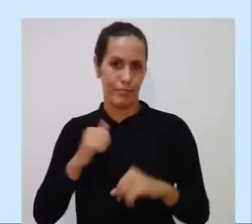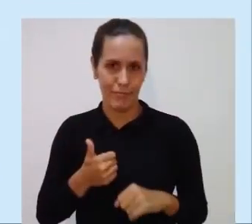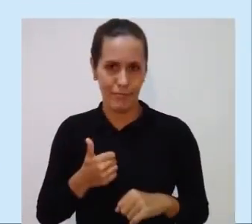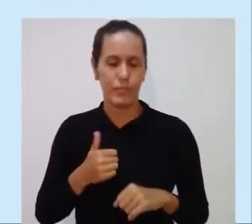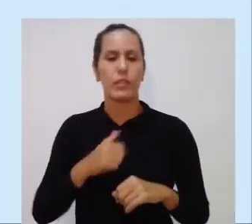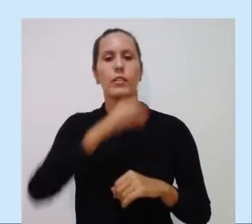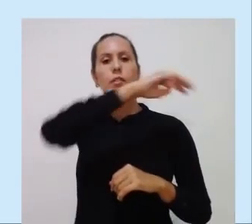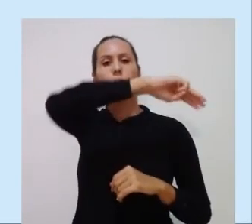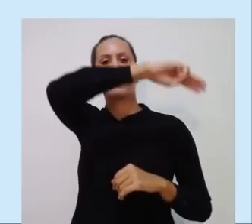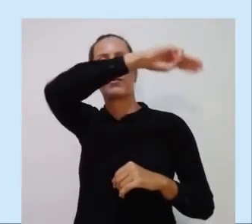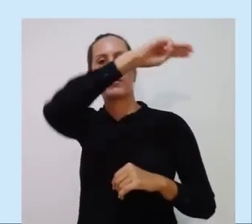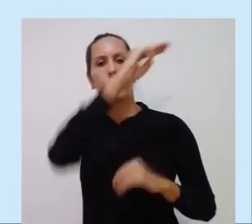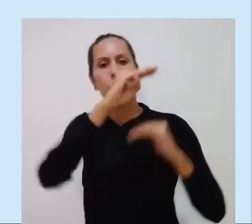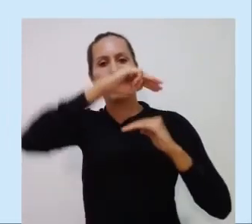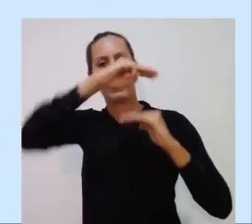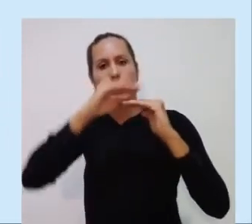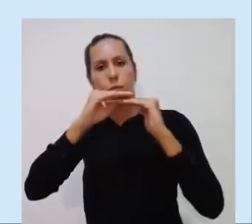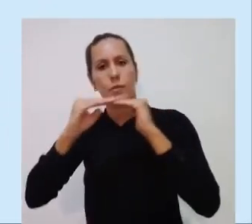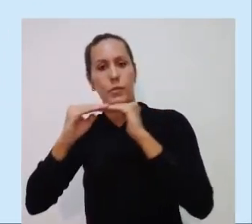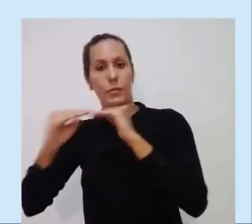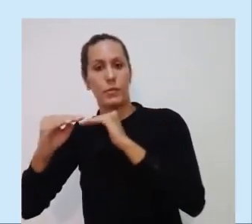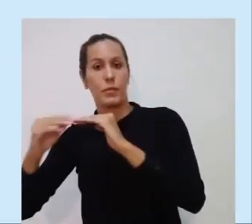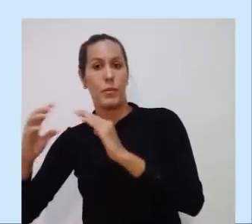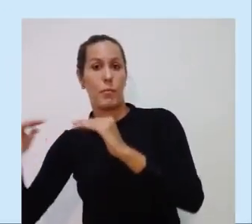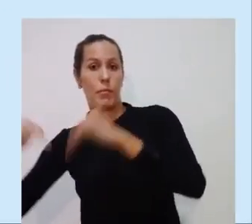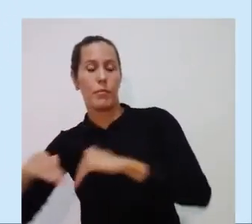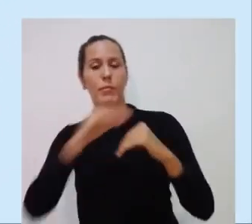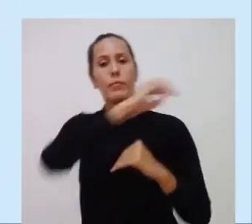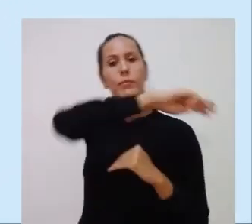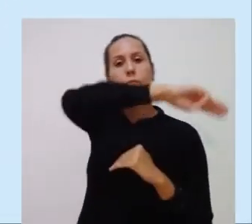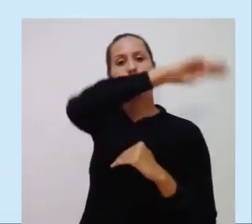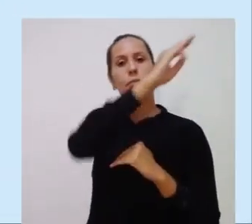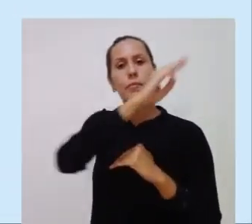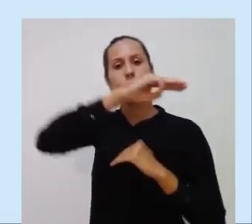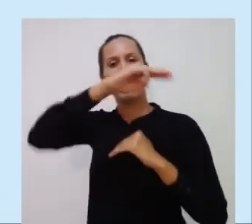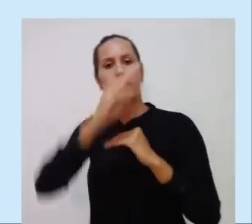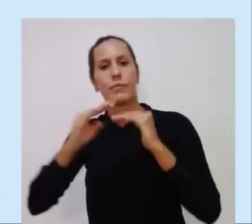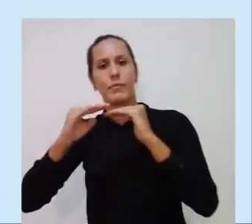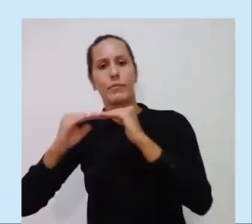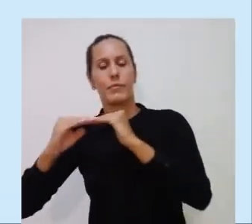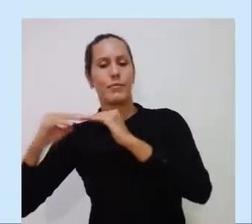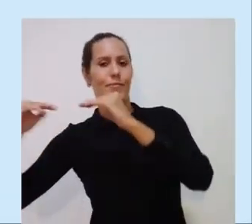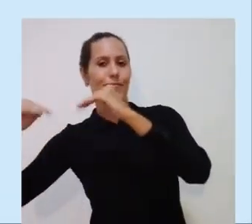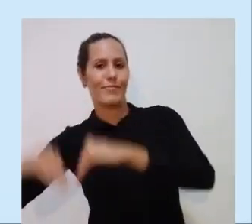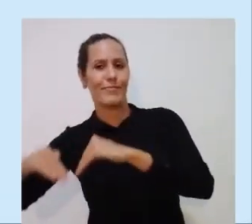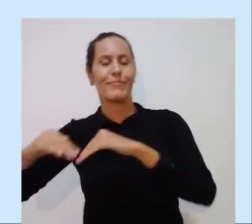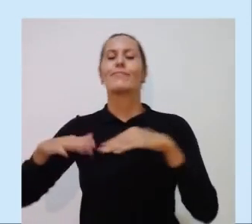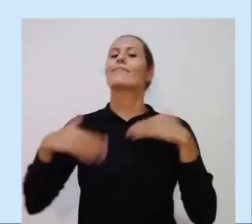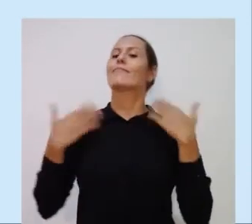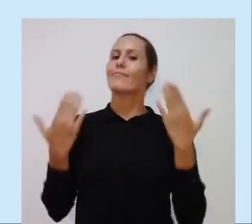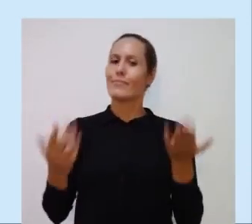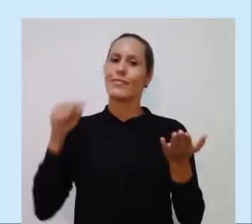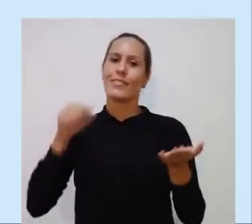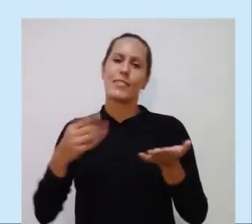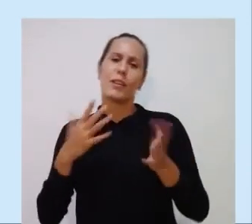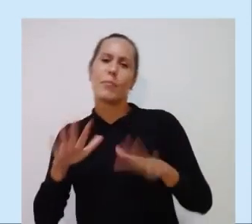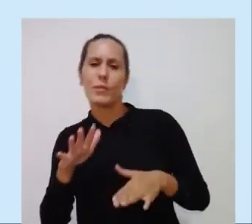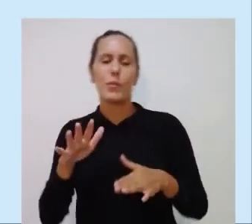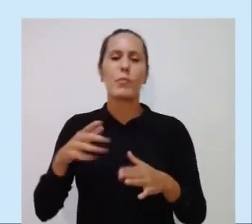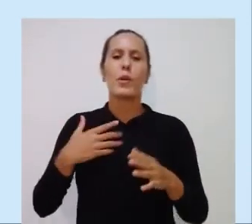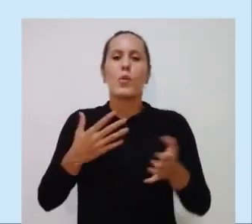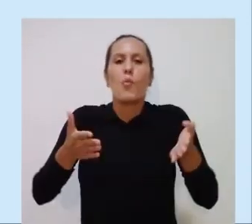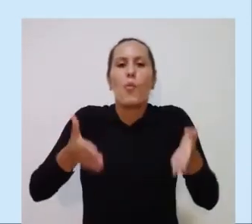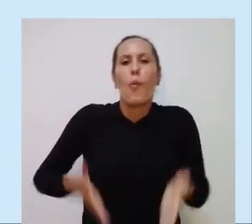Então, montanha, planalto, planície, depressão. Montanha, planalto, planície, depressão. Então, isso aí é mais ou